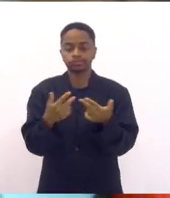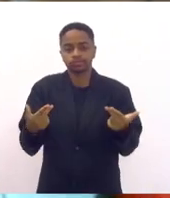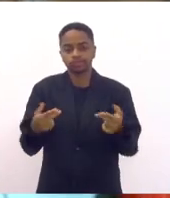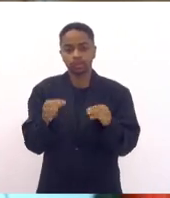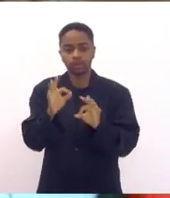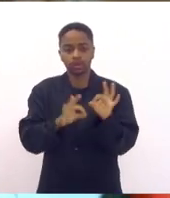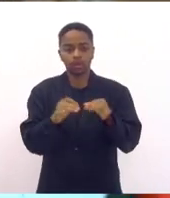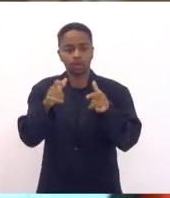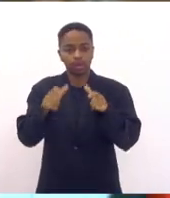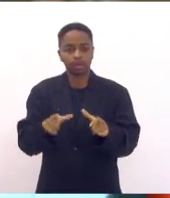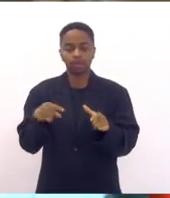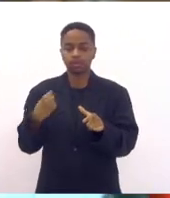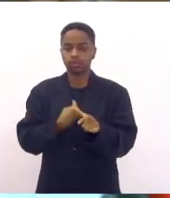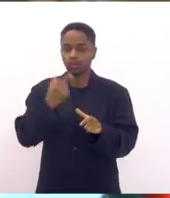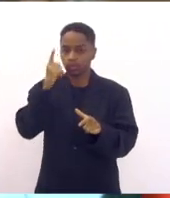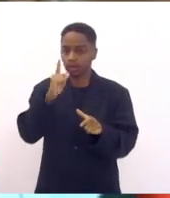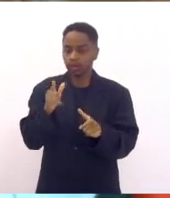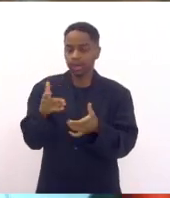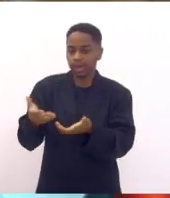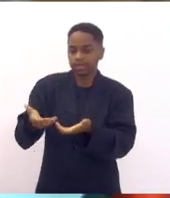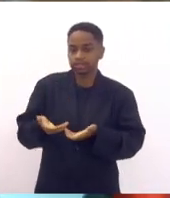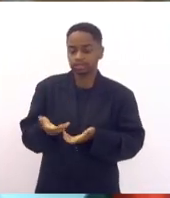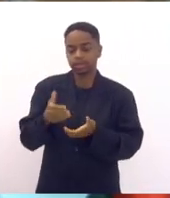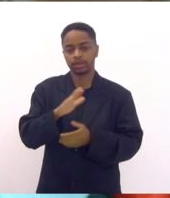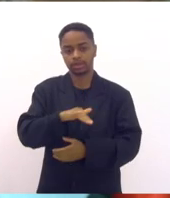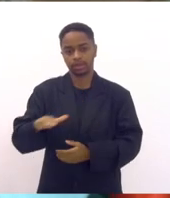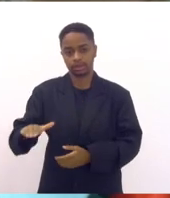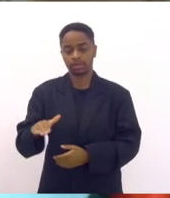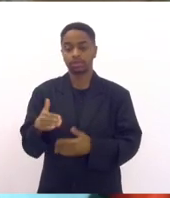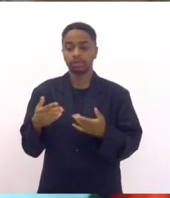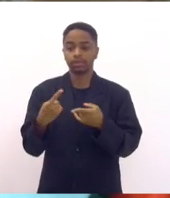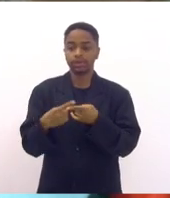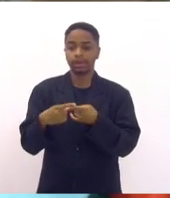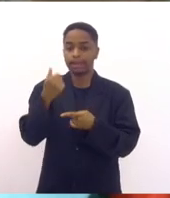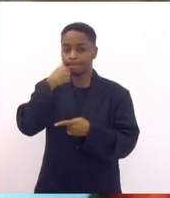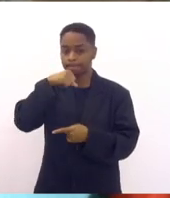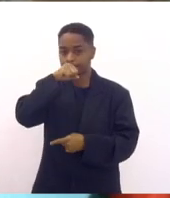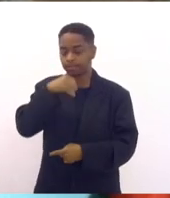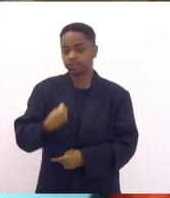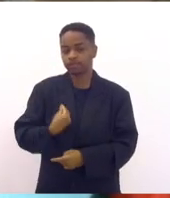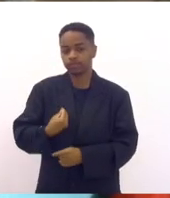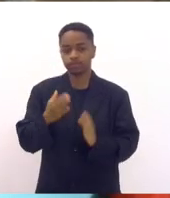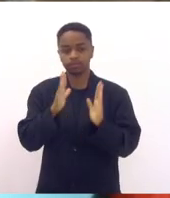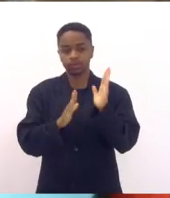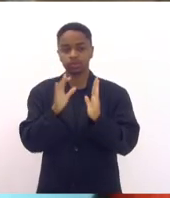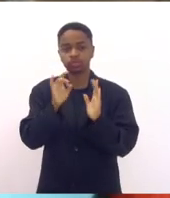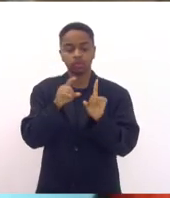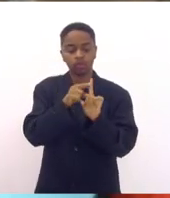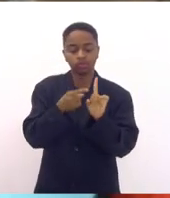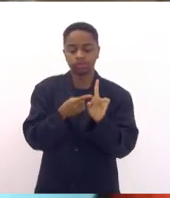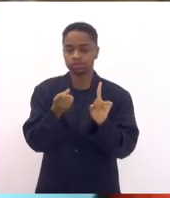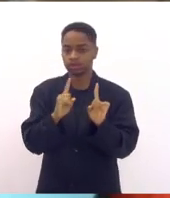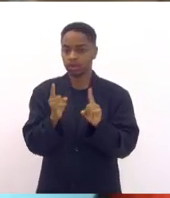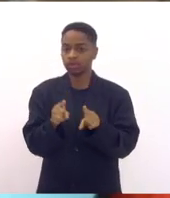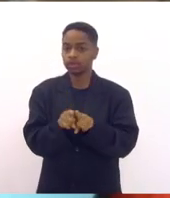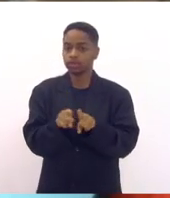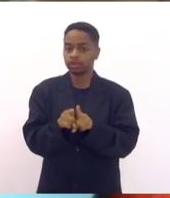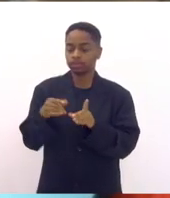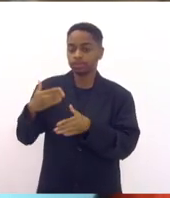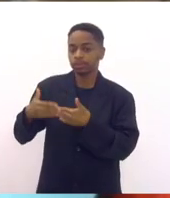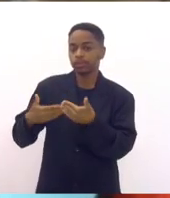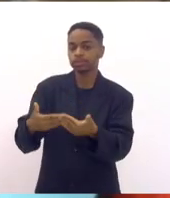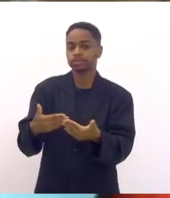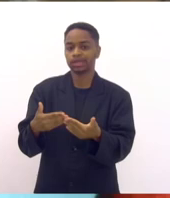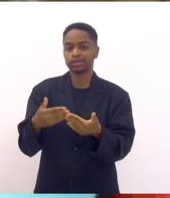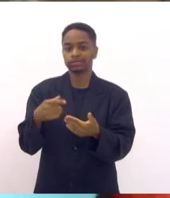crianças enquanto as mães estão não só num processo já de gestação que deveria ser um processo muito